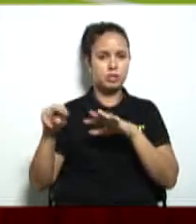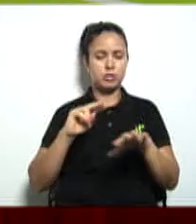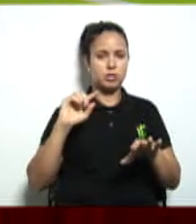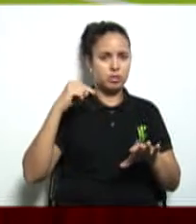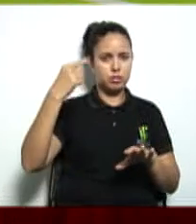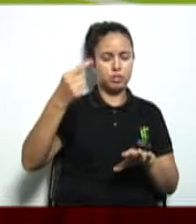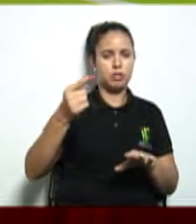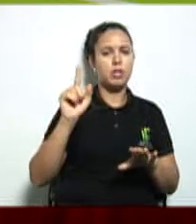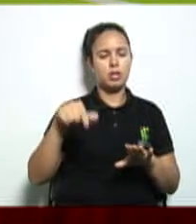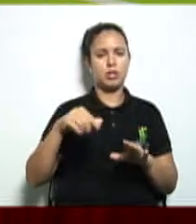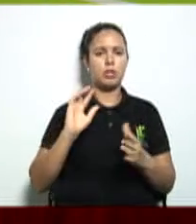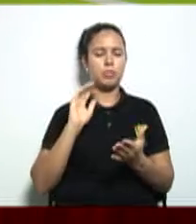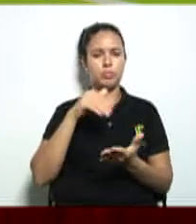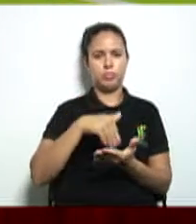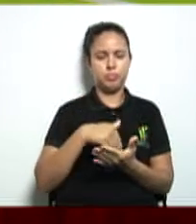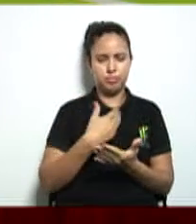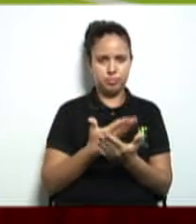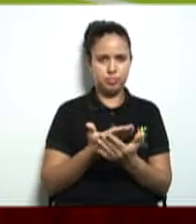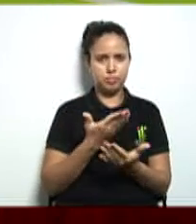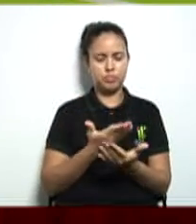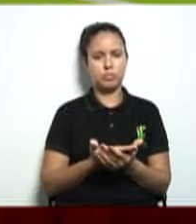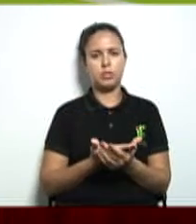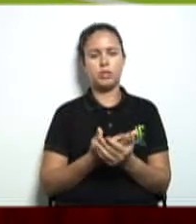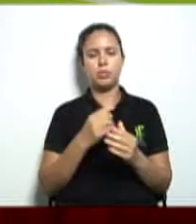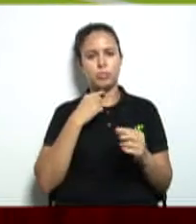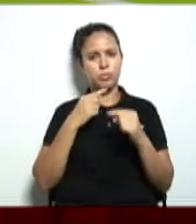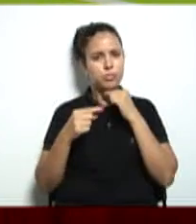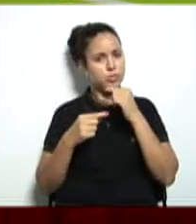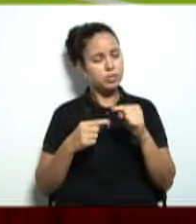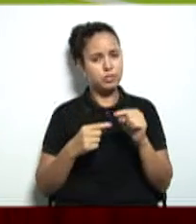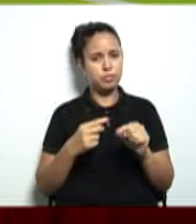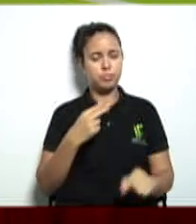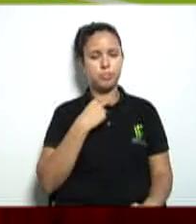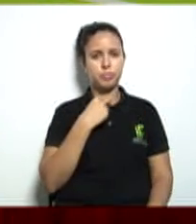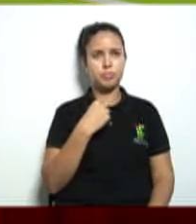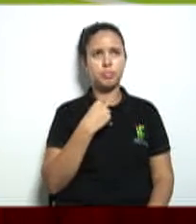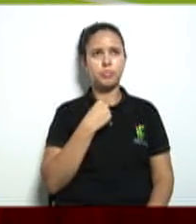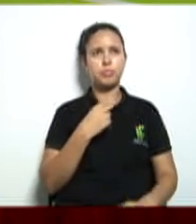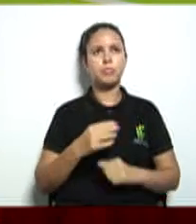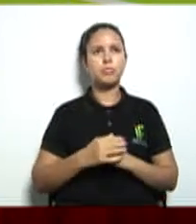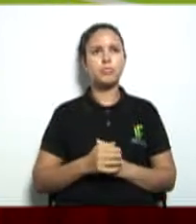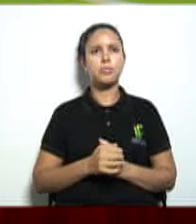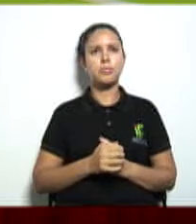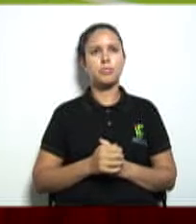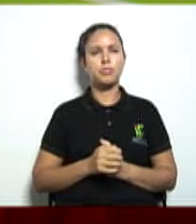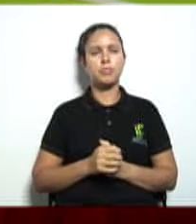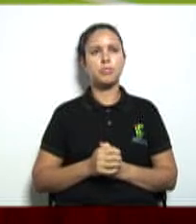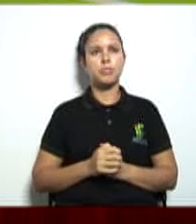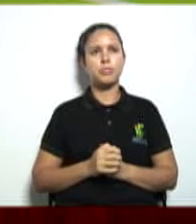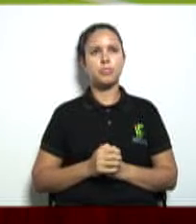última aulinha e vocês não podem levar nenhuma dúvida, tá bom, gente? E